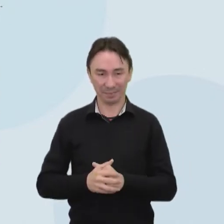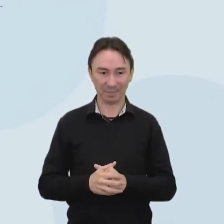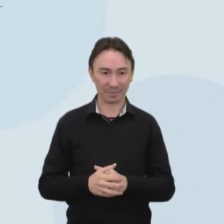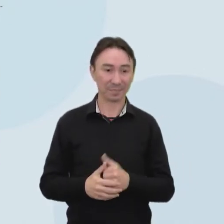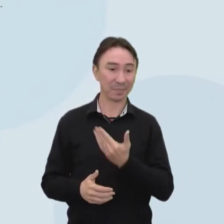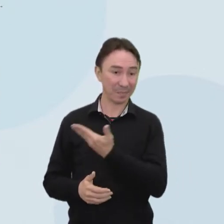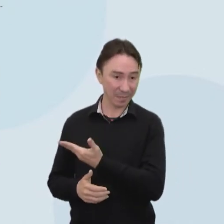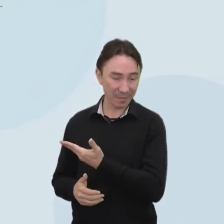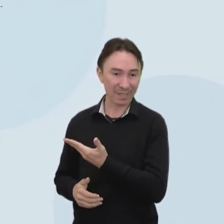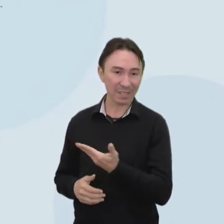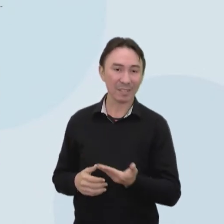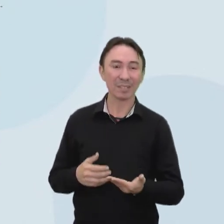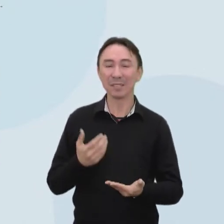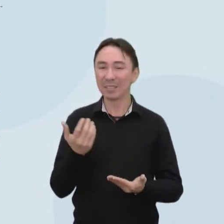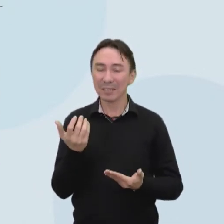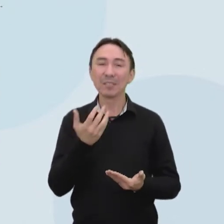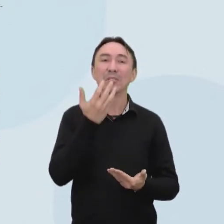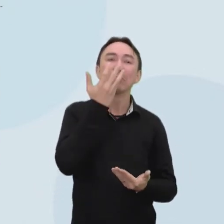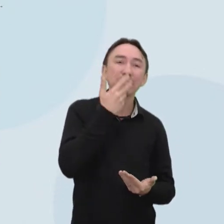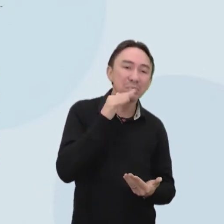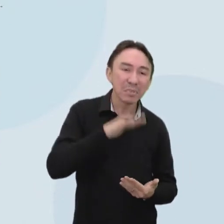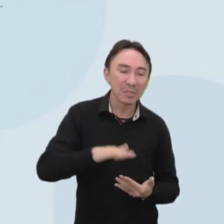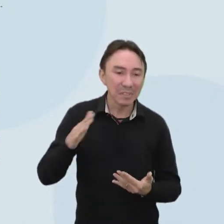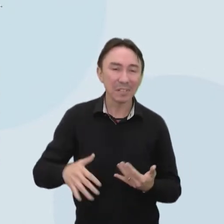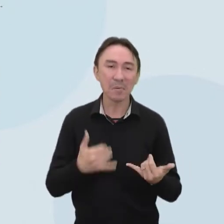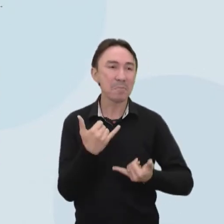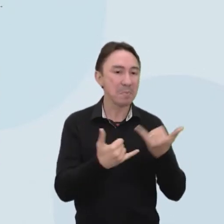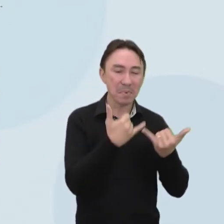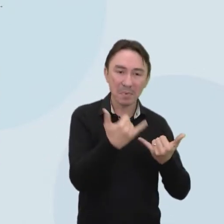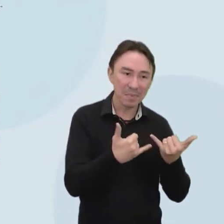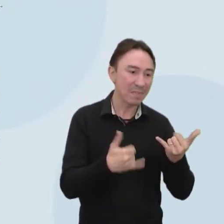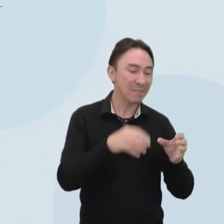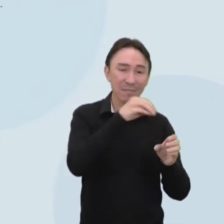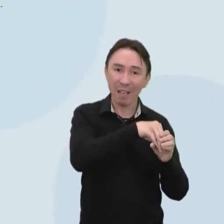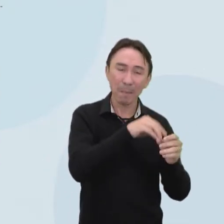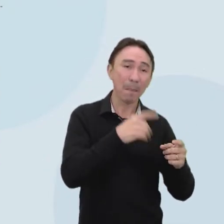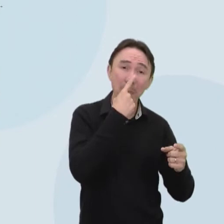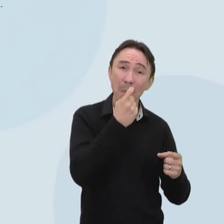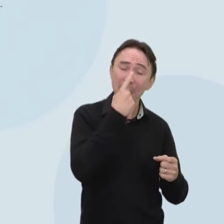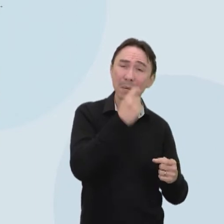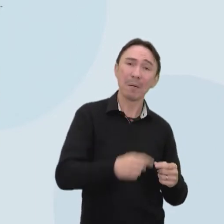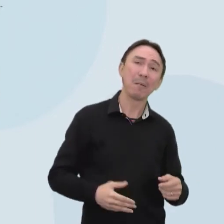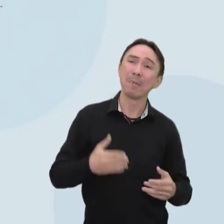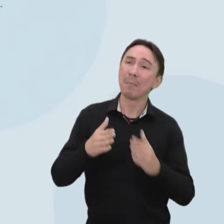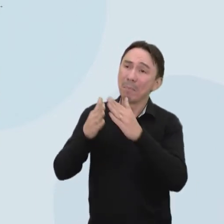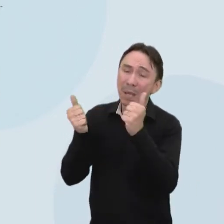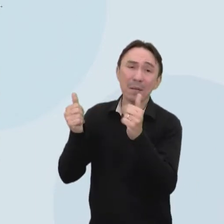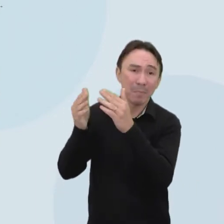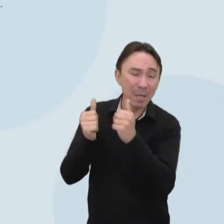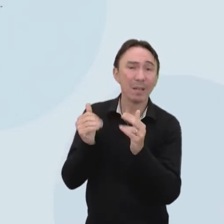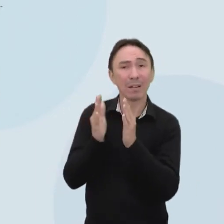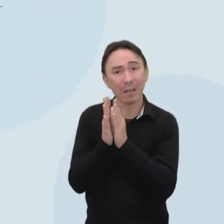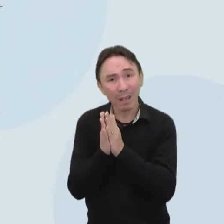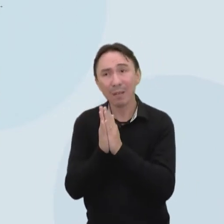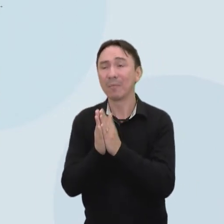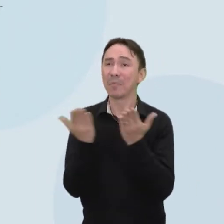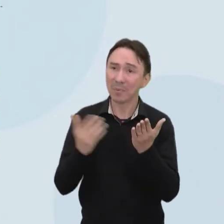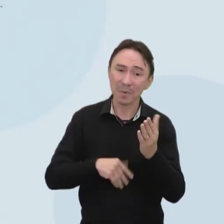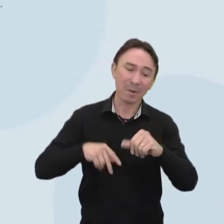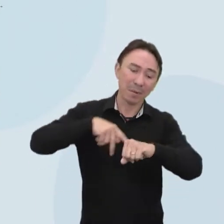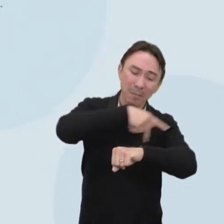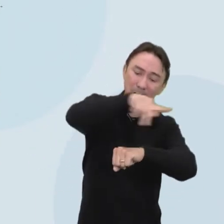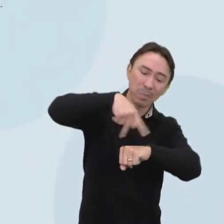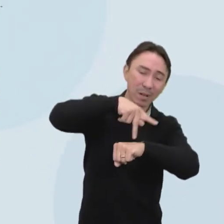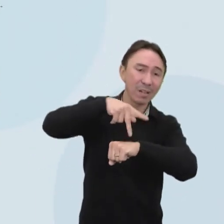gerações brincando no meio de lixos pedem praça para diversão. Desde 1979, quando nasceu a operadora